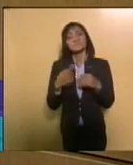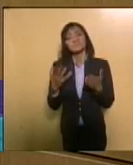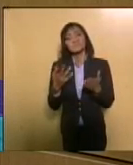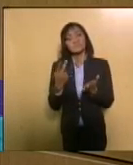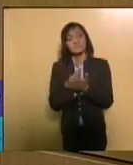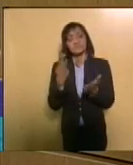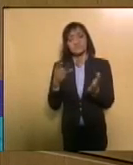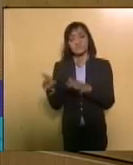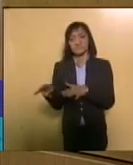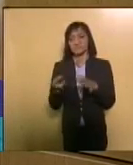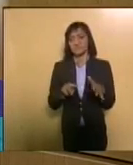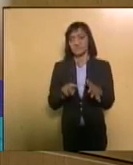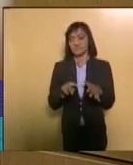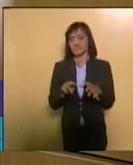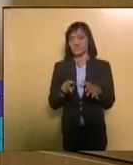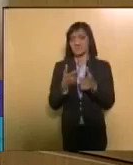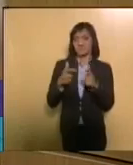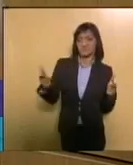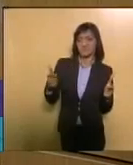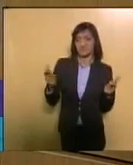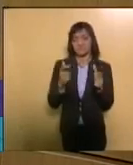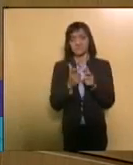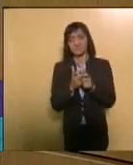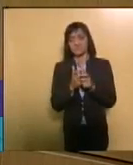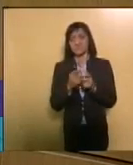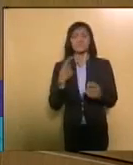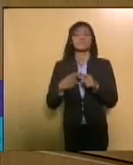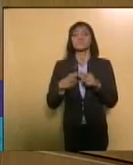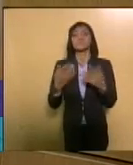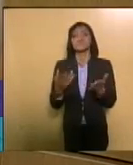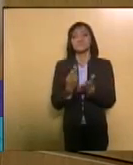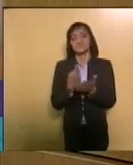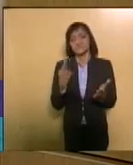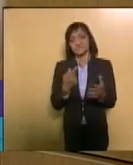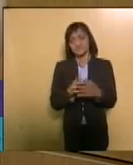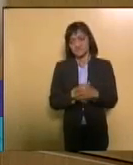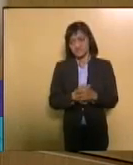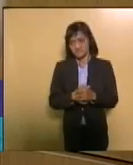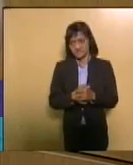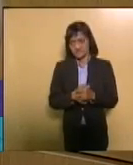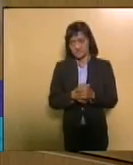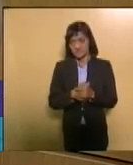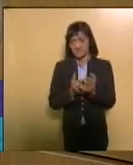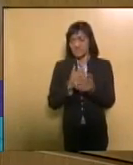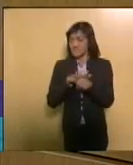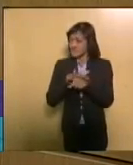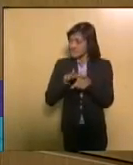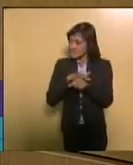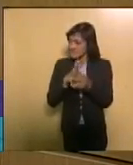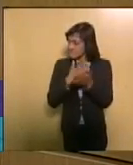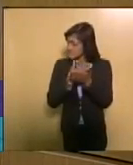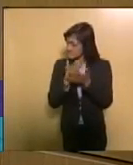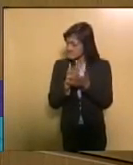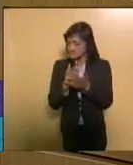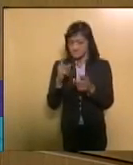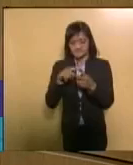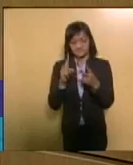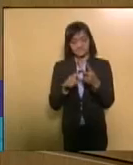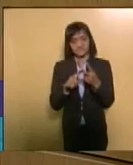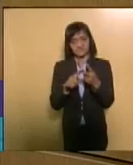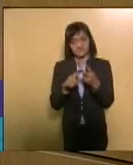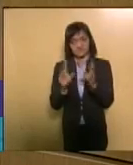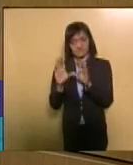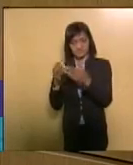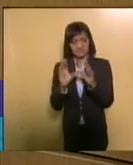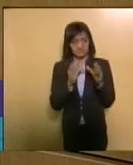semana que que aum o que que diminuiu Quais são os indicadores por que isso aconteceu então eles começaram a conversar quando as duas polícias Começaram a conversar em São